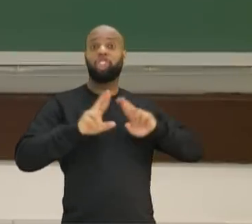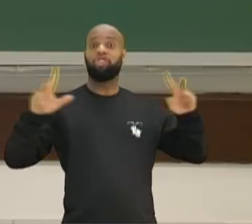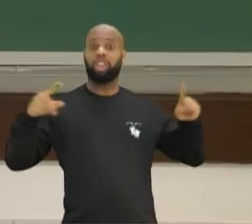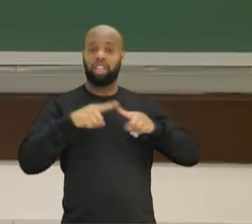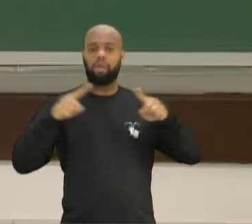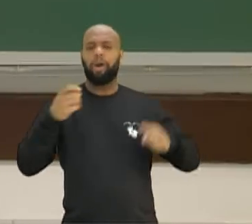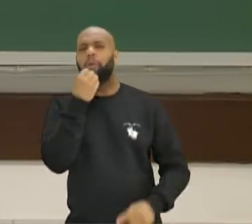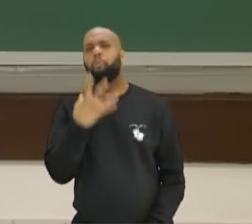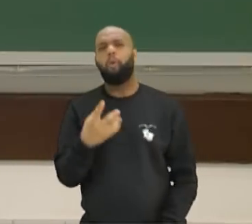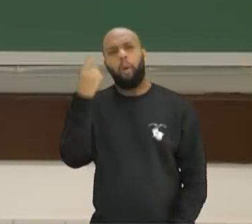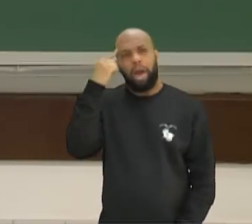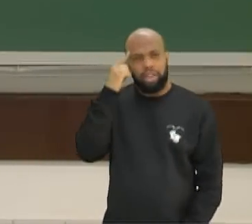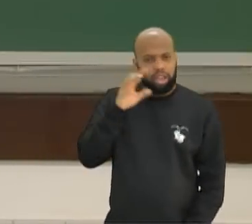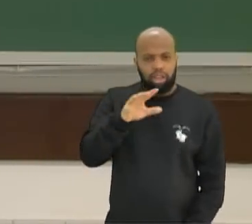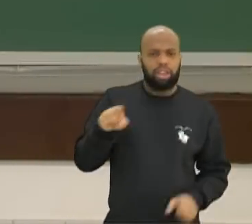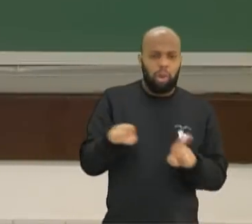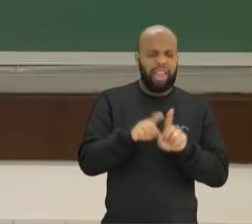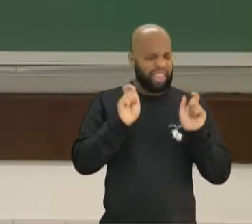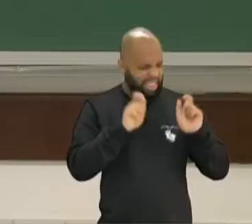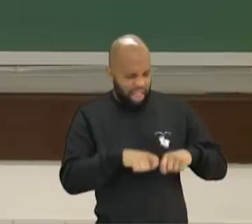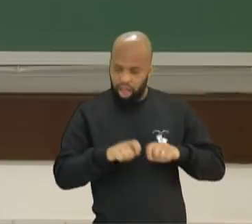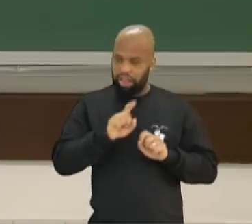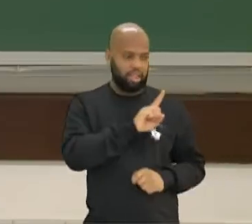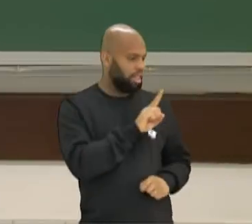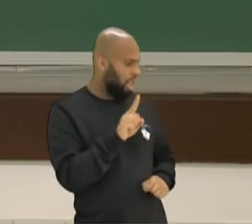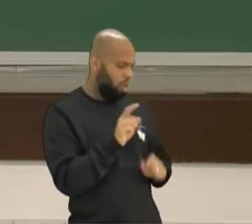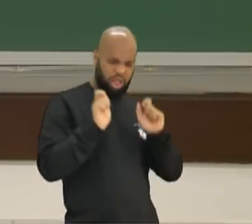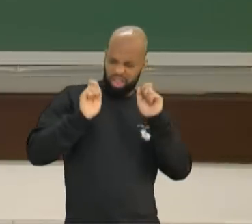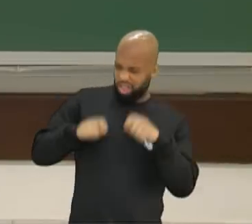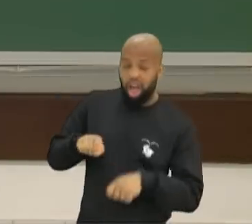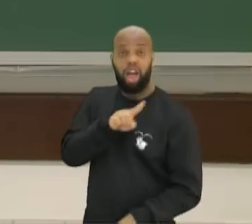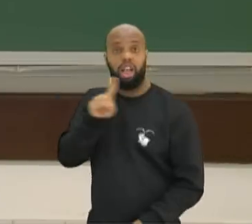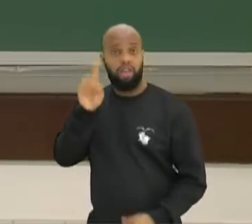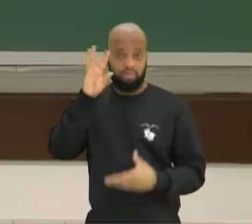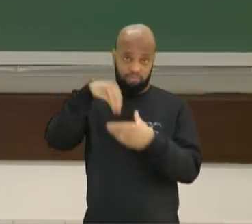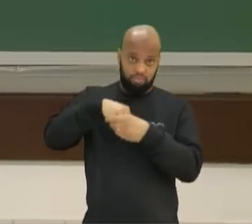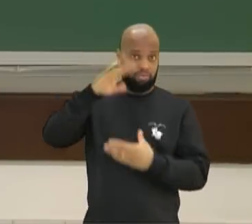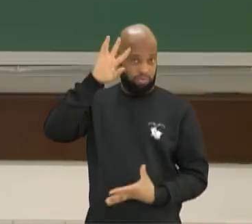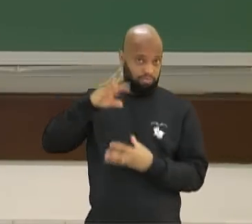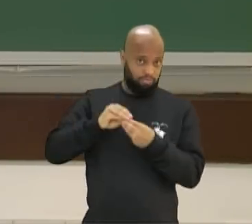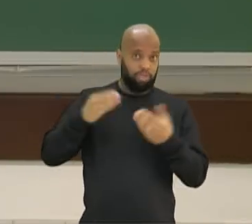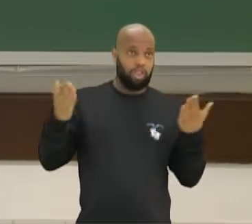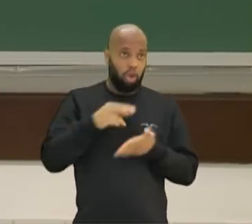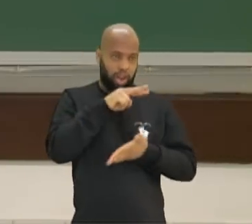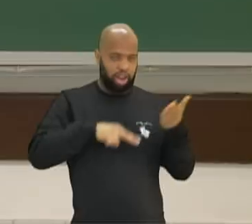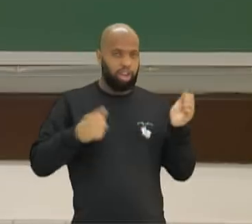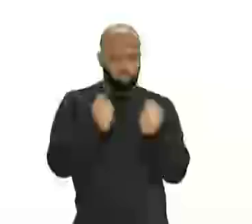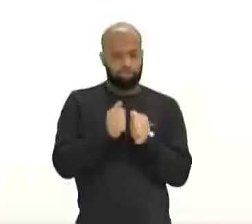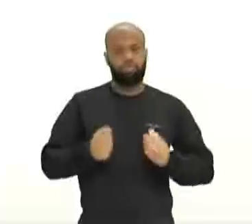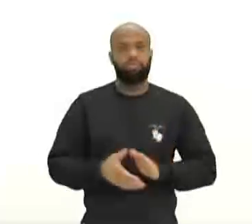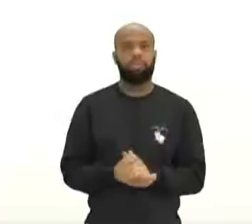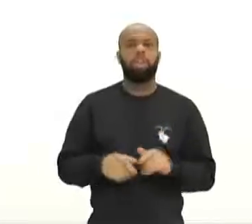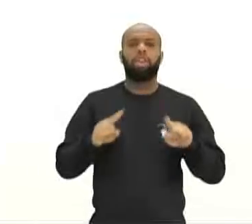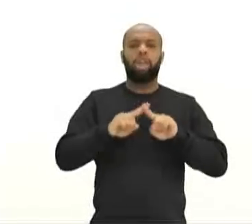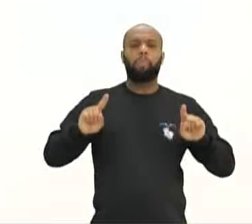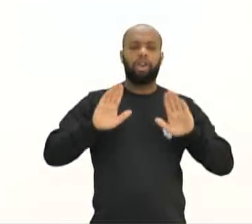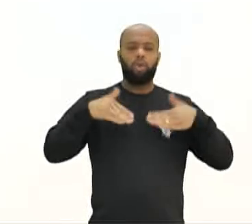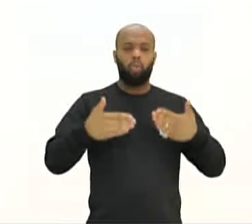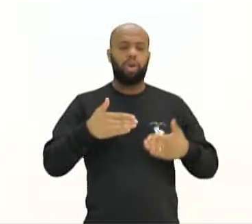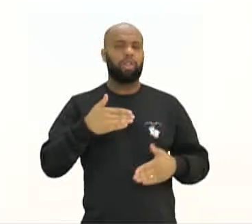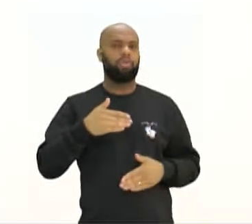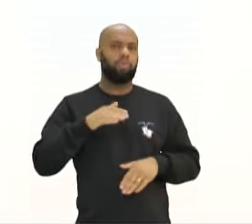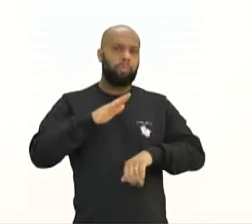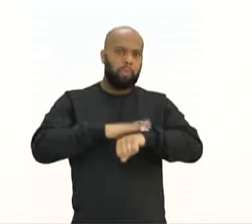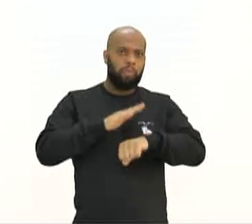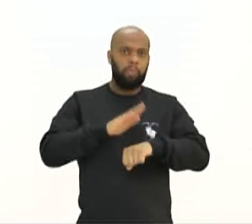ir pensando, levantando possibilidades desta compreensão. Então vamos fazer a leitura. Mas quando a princesa